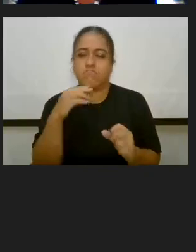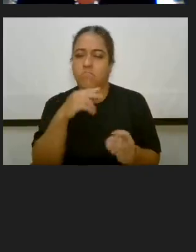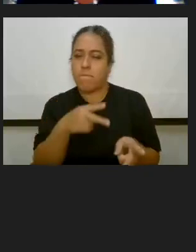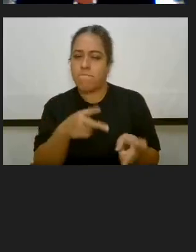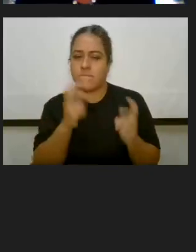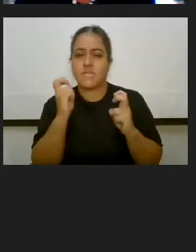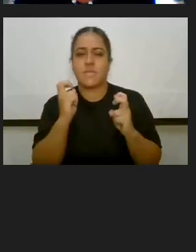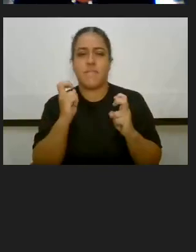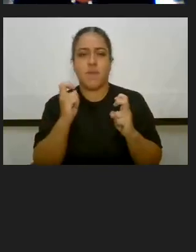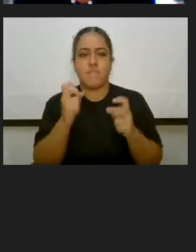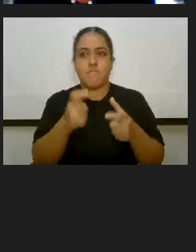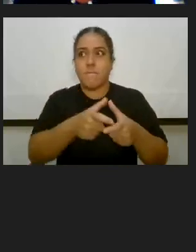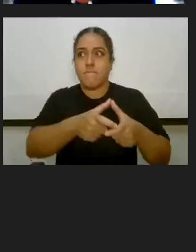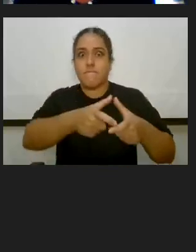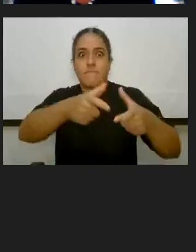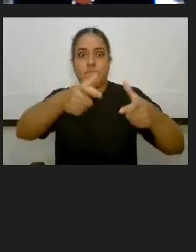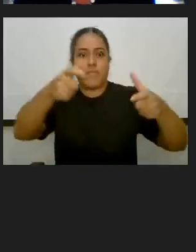coletivo